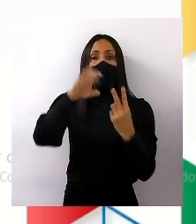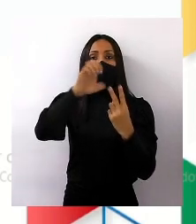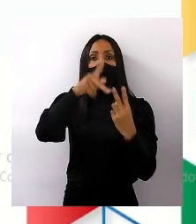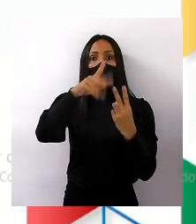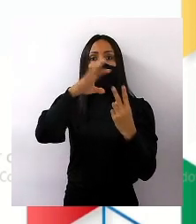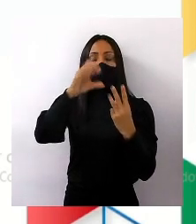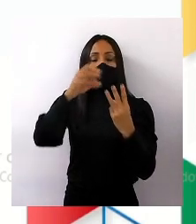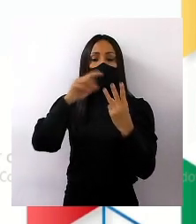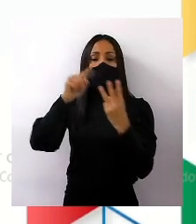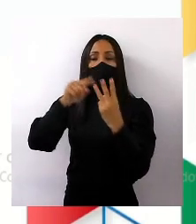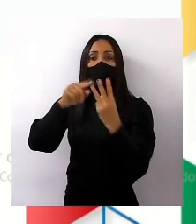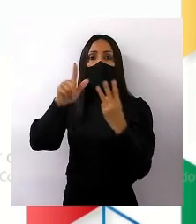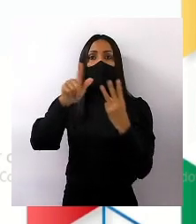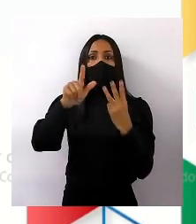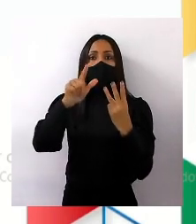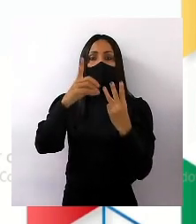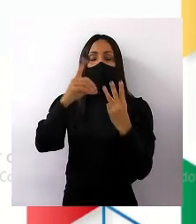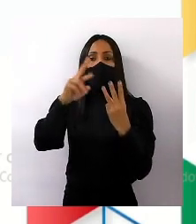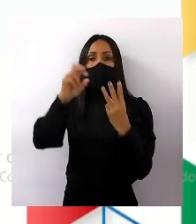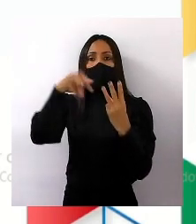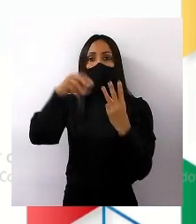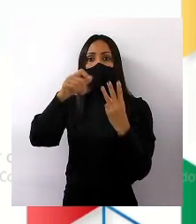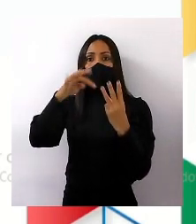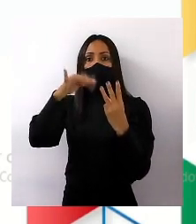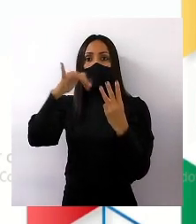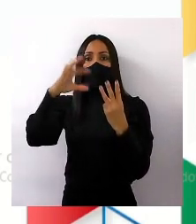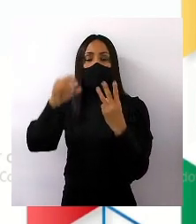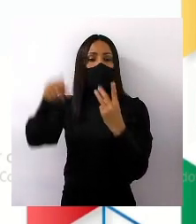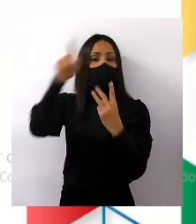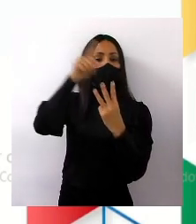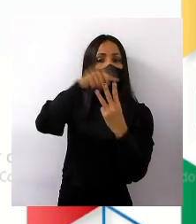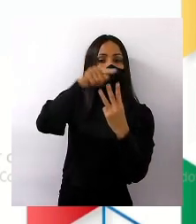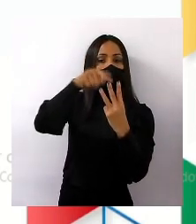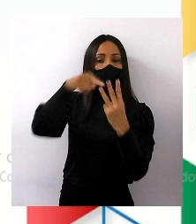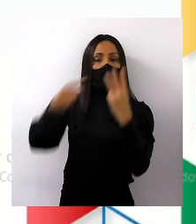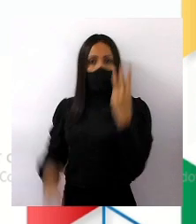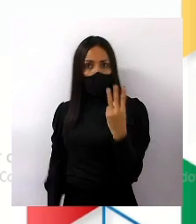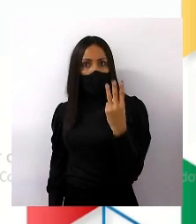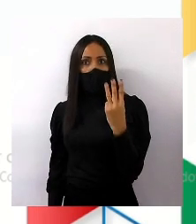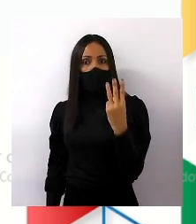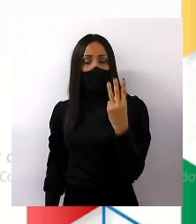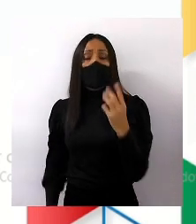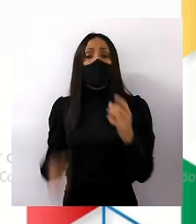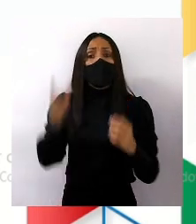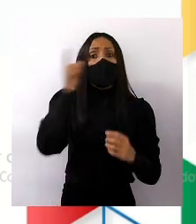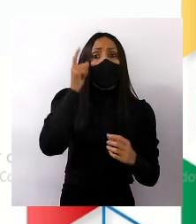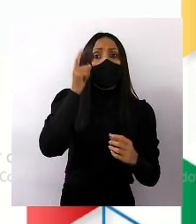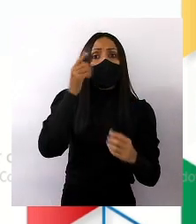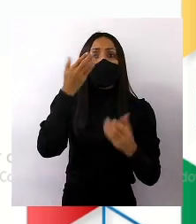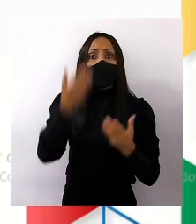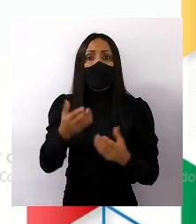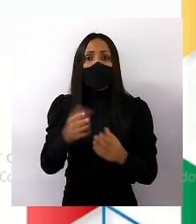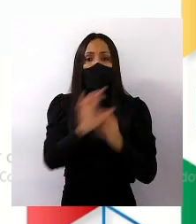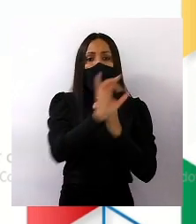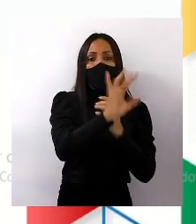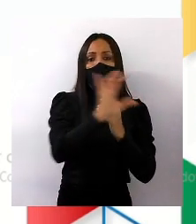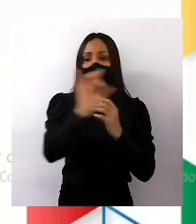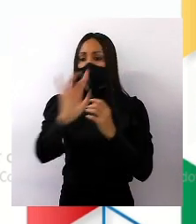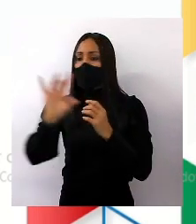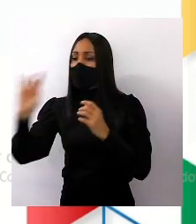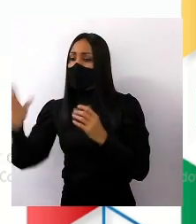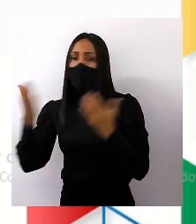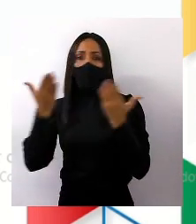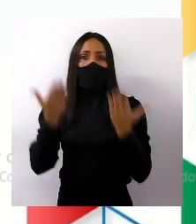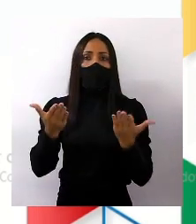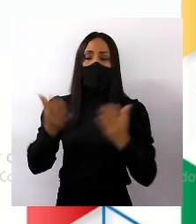o dramático. Repetindo, o lírico, o épico e o dramático. Observem bem cada elemento